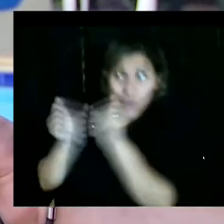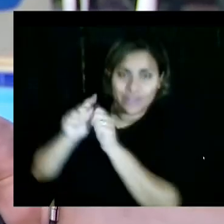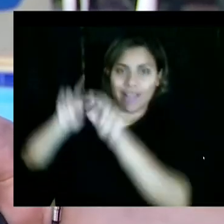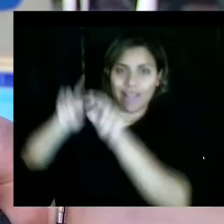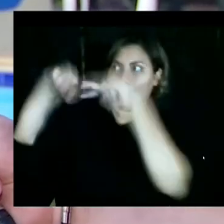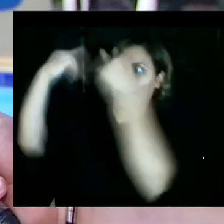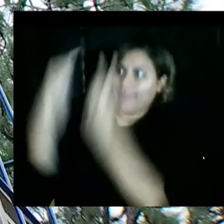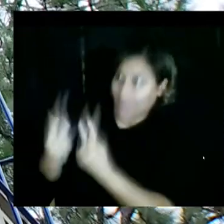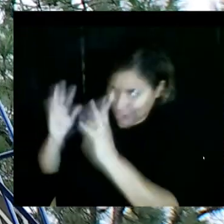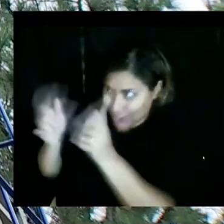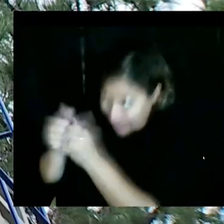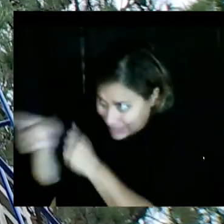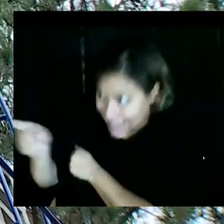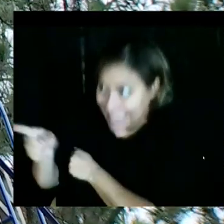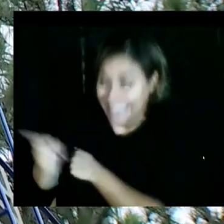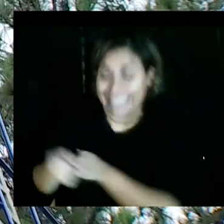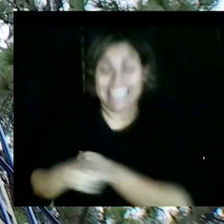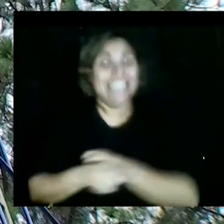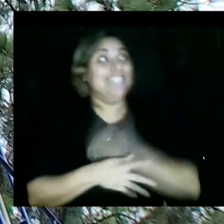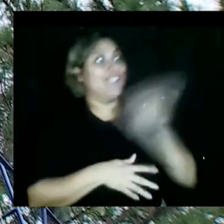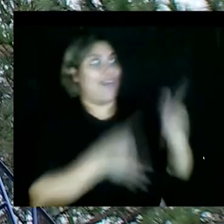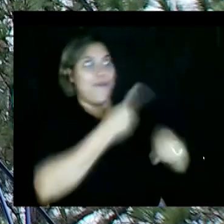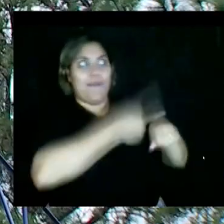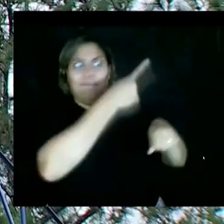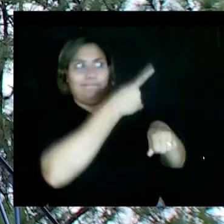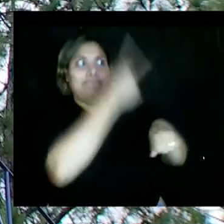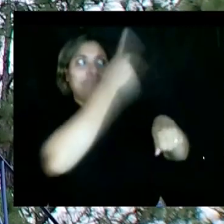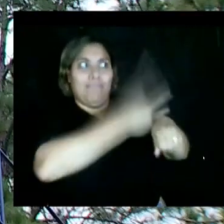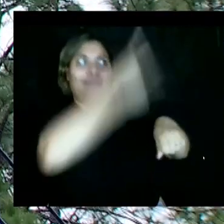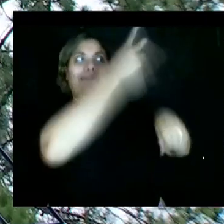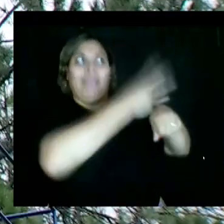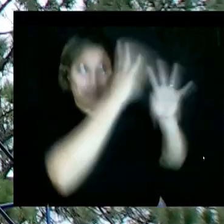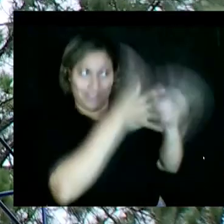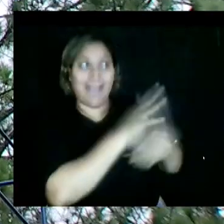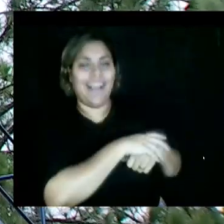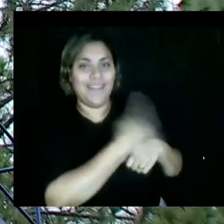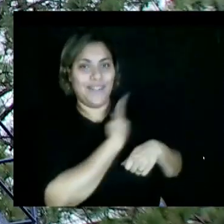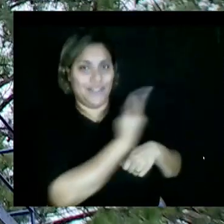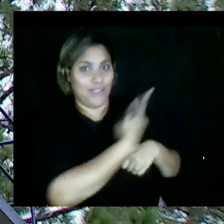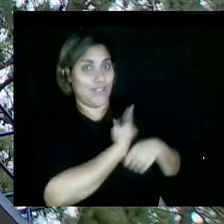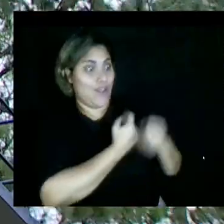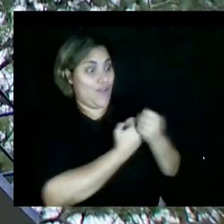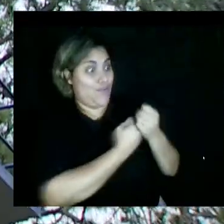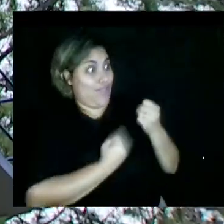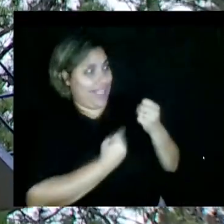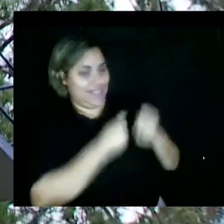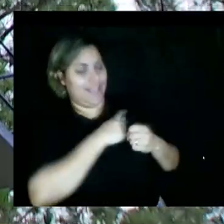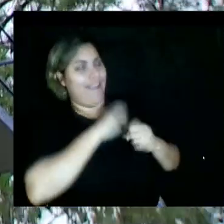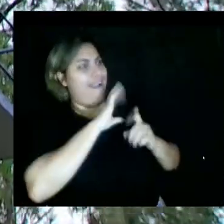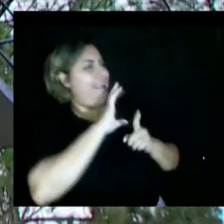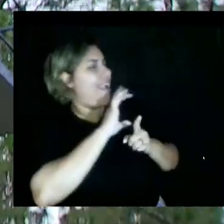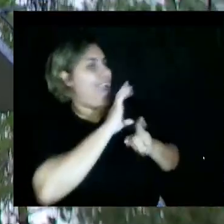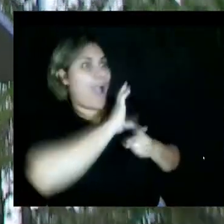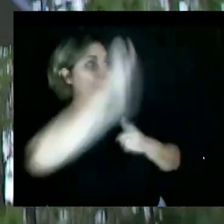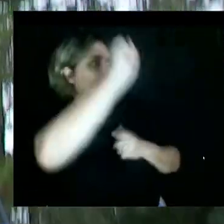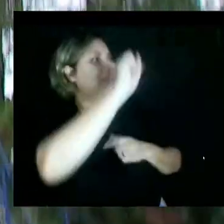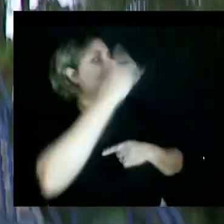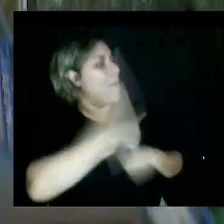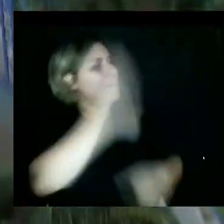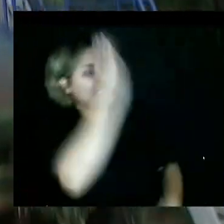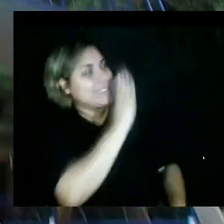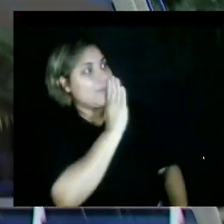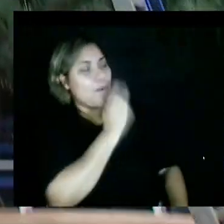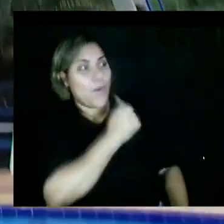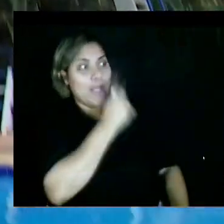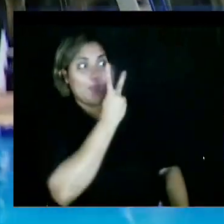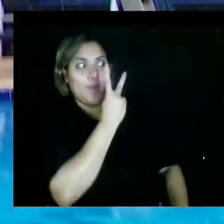saltou mais de uma vez, a gente foi vice-campeão brasileiro já por 2 pontos. Quase campeão, mas a gente já saltou algumas vezes, sim.